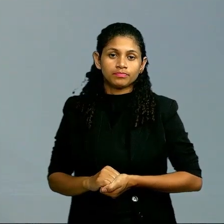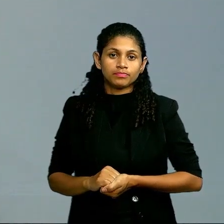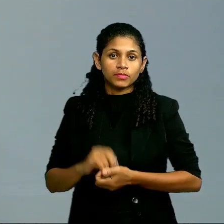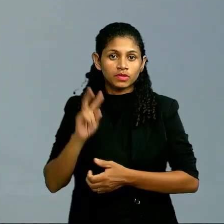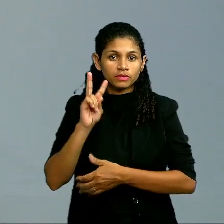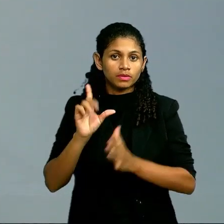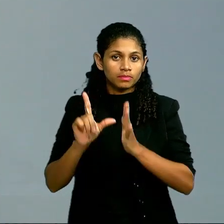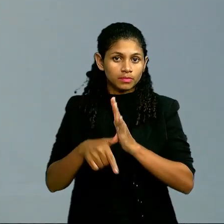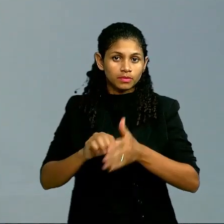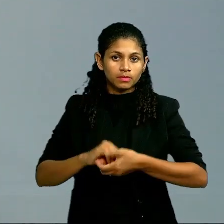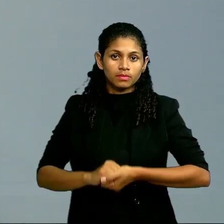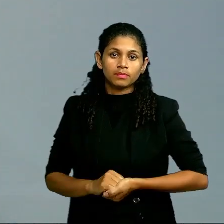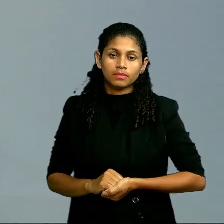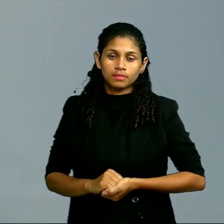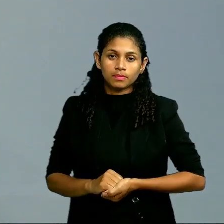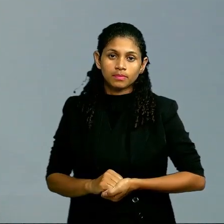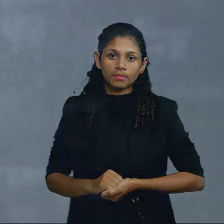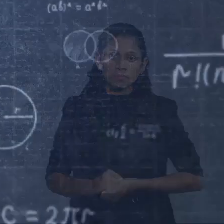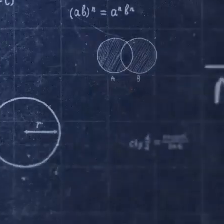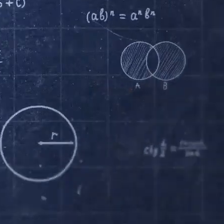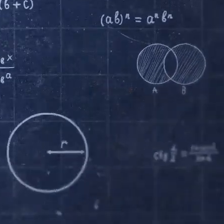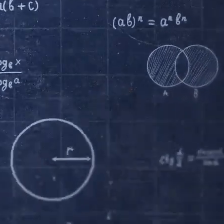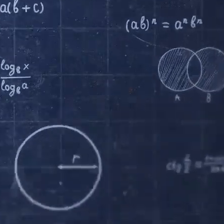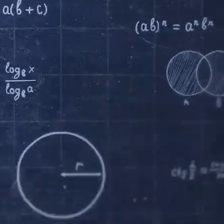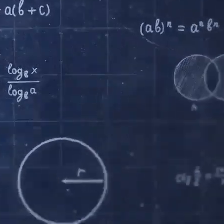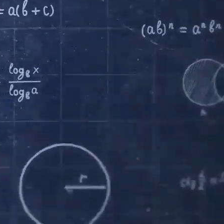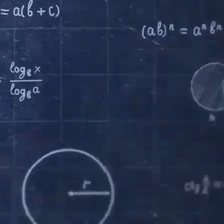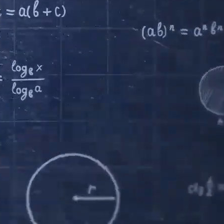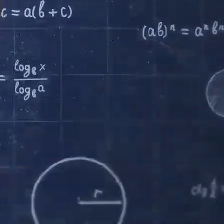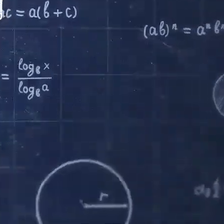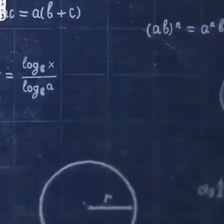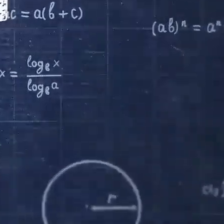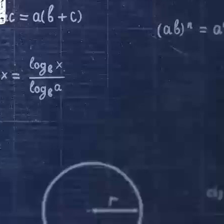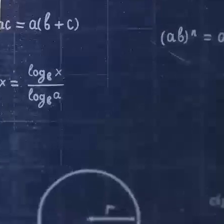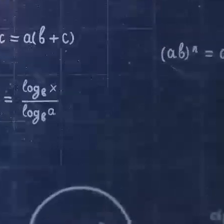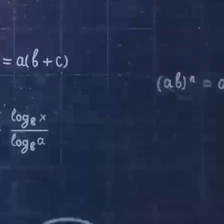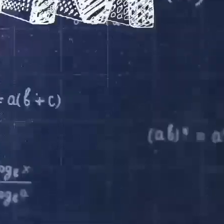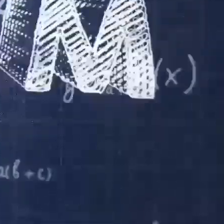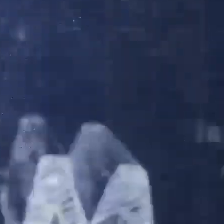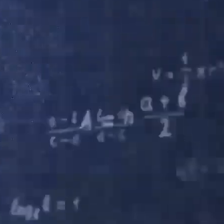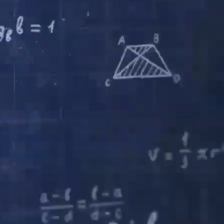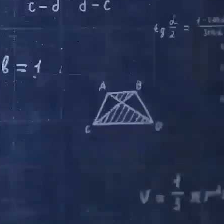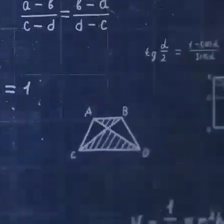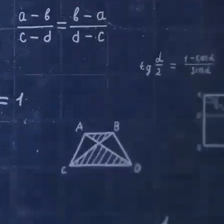E a gente se vê na próxima.